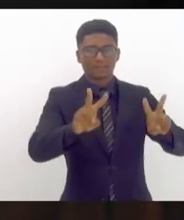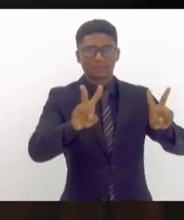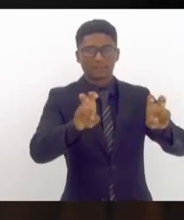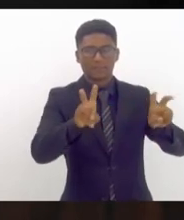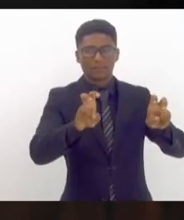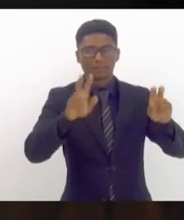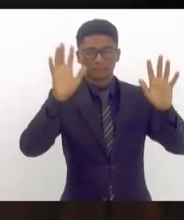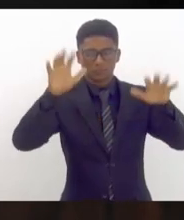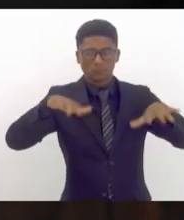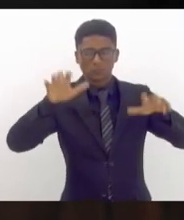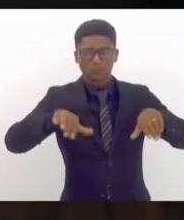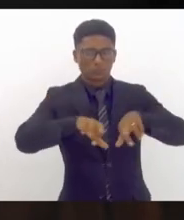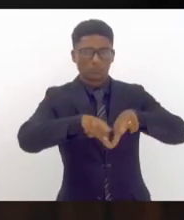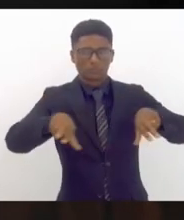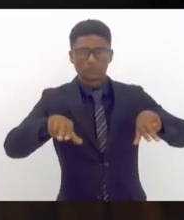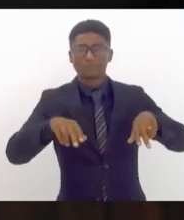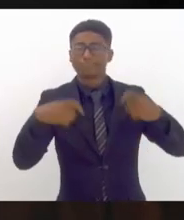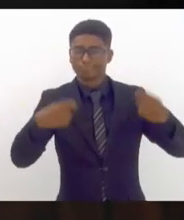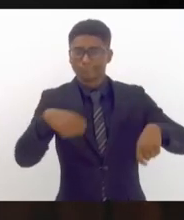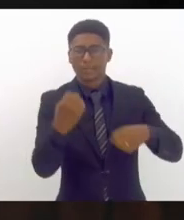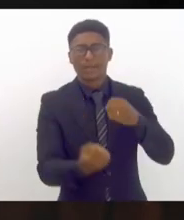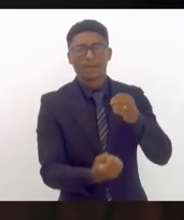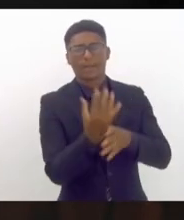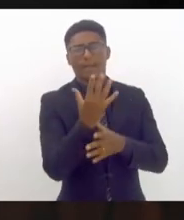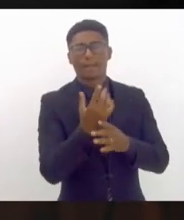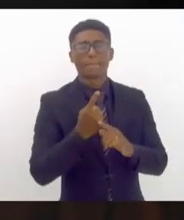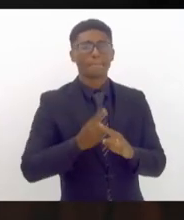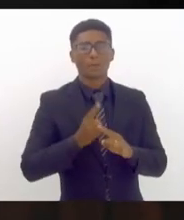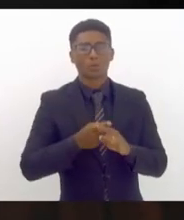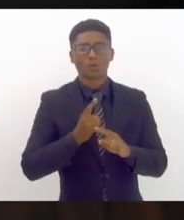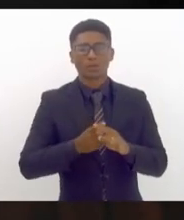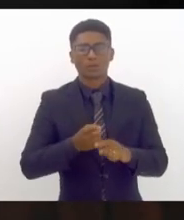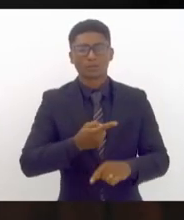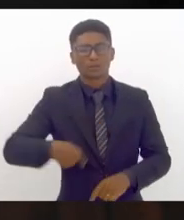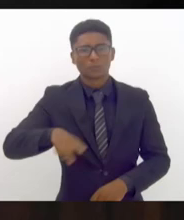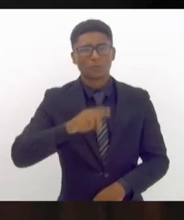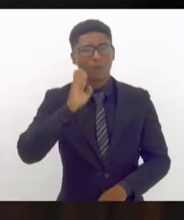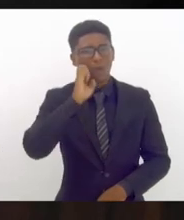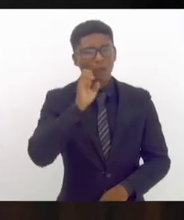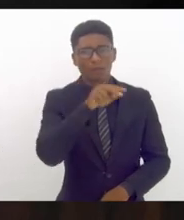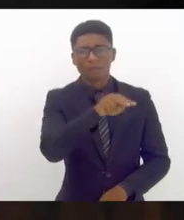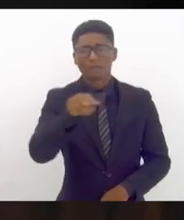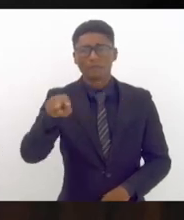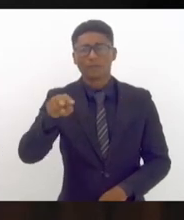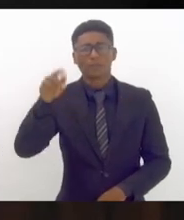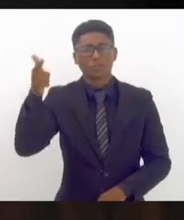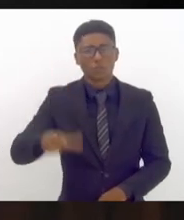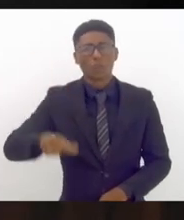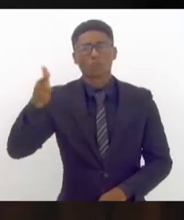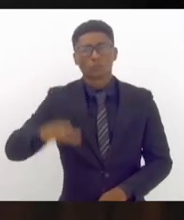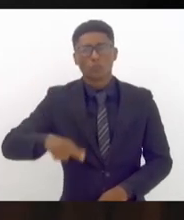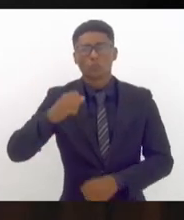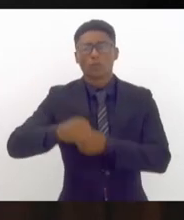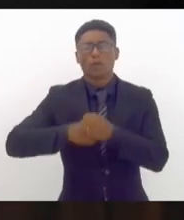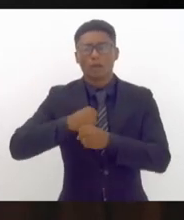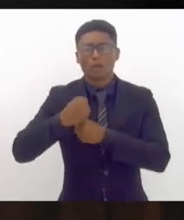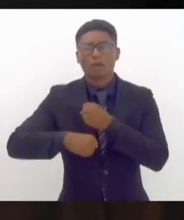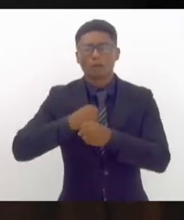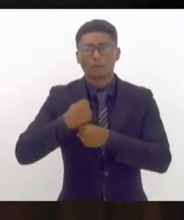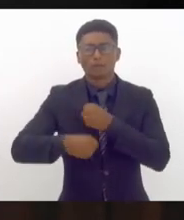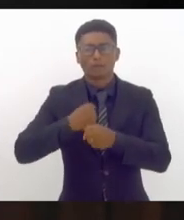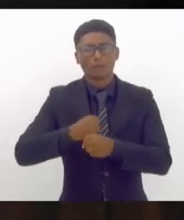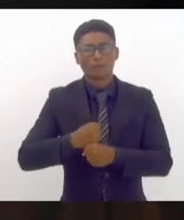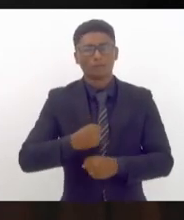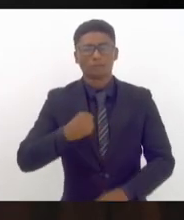desse assunto, porque não dá mais para a gente ver se repetindo todos os anos e cada vez com maior